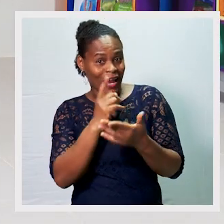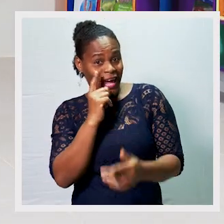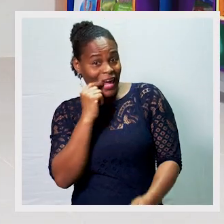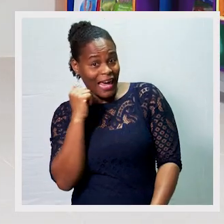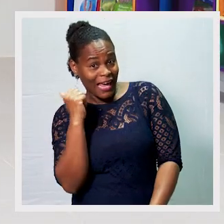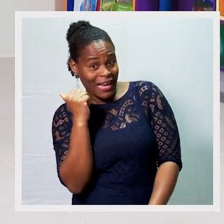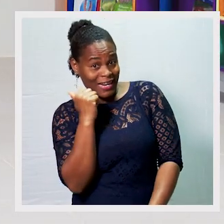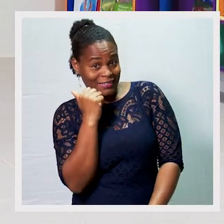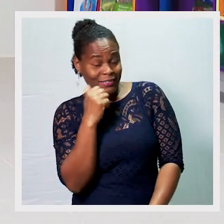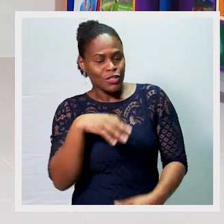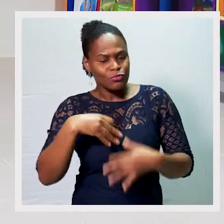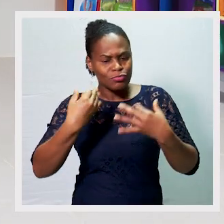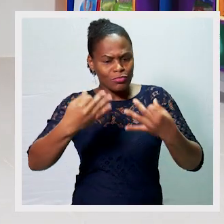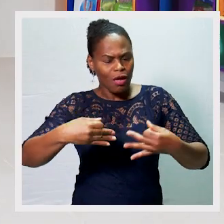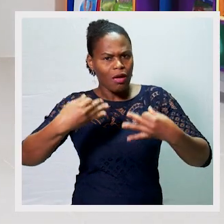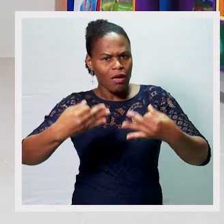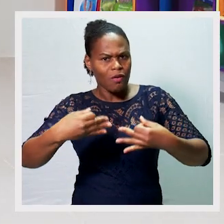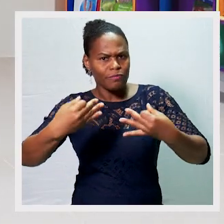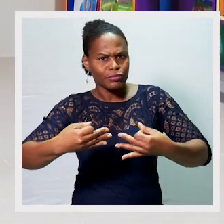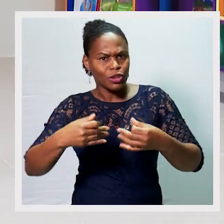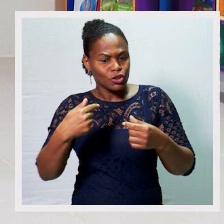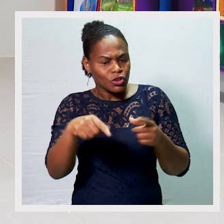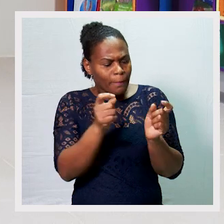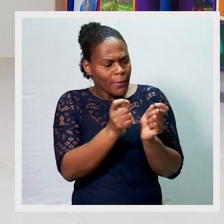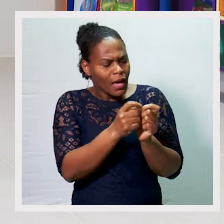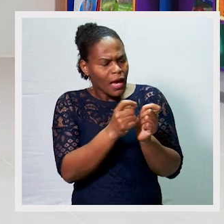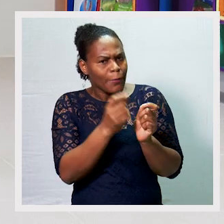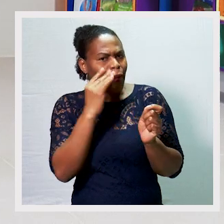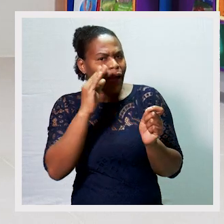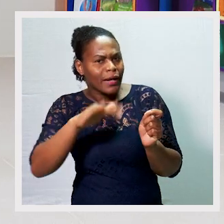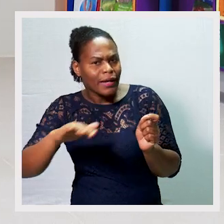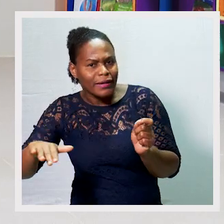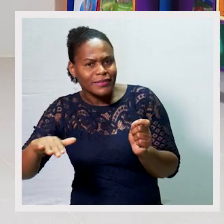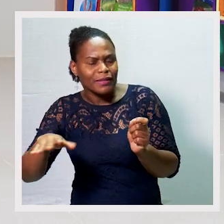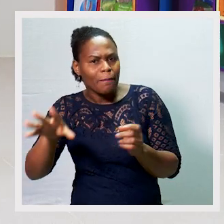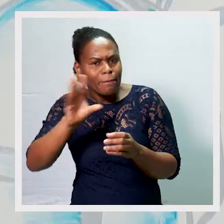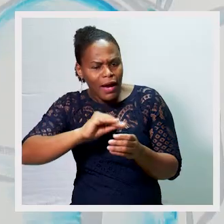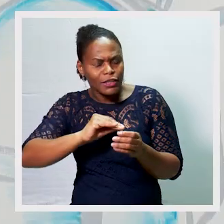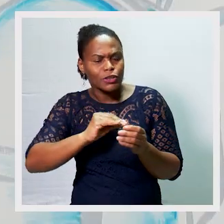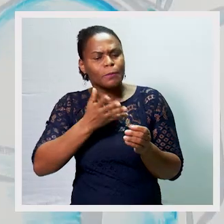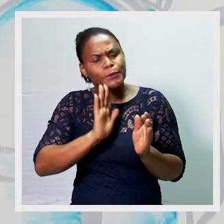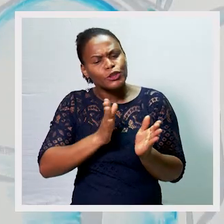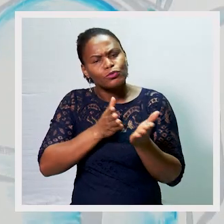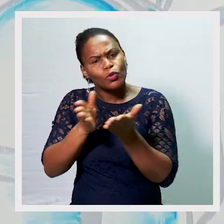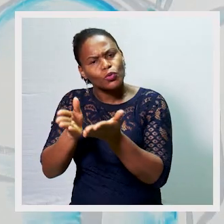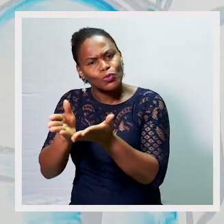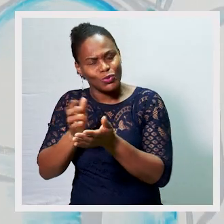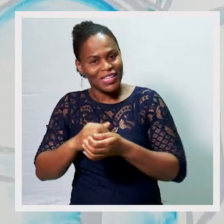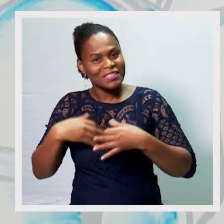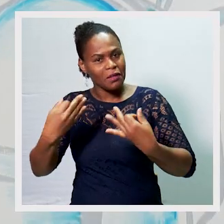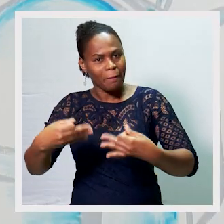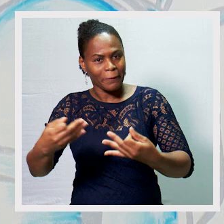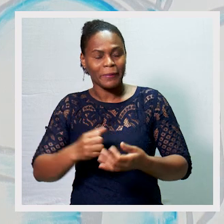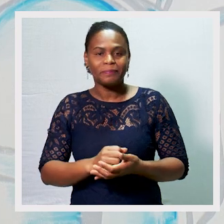escola, ele sempre tentava procurar estar perto daquelas crianças que mais precisavam dele.